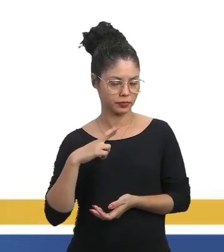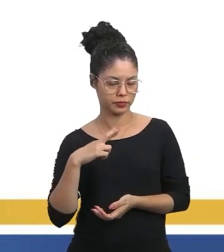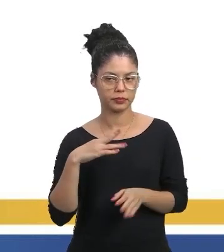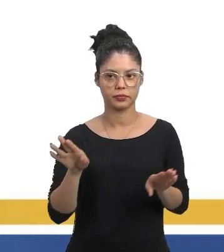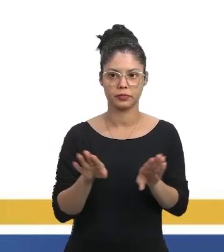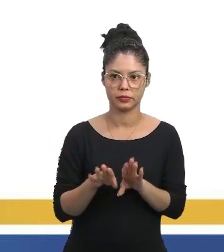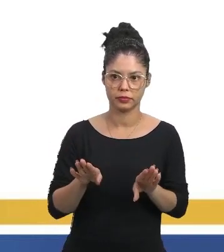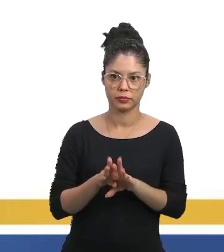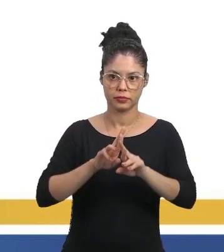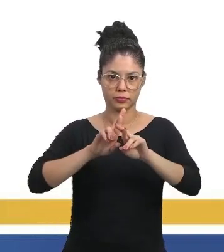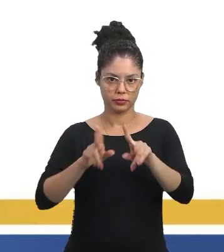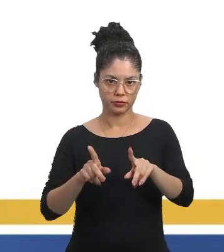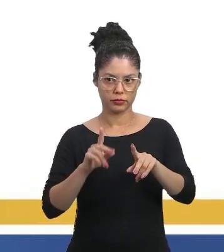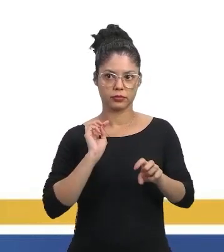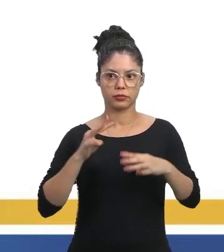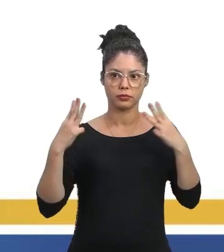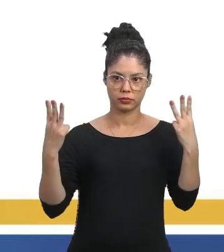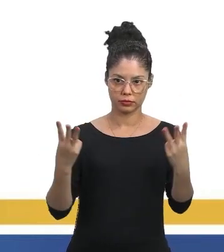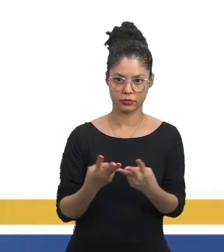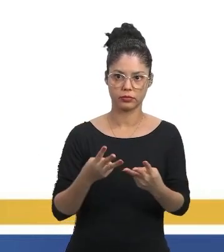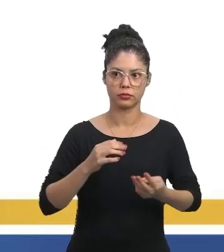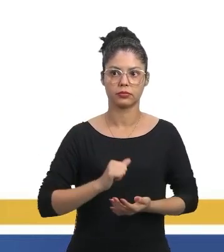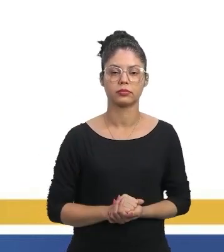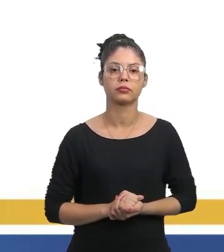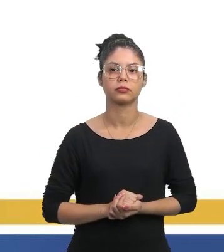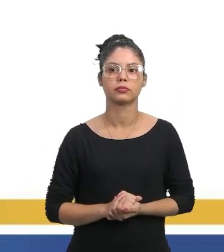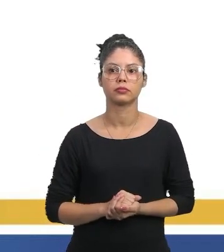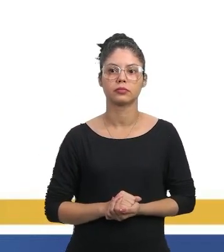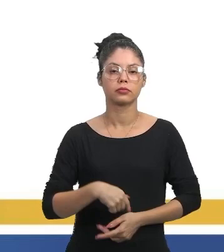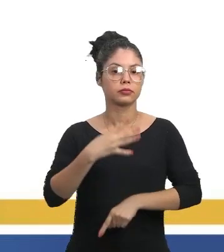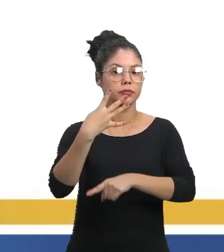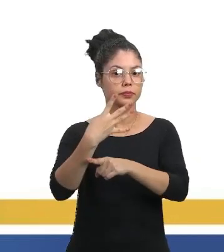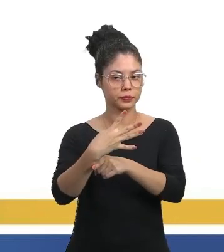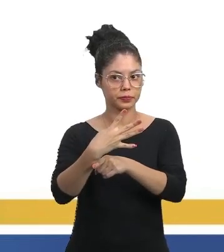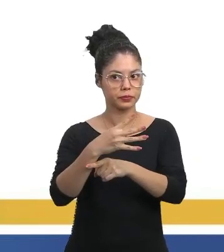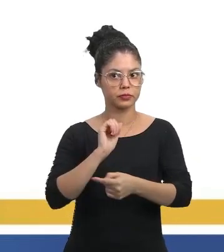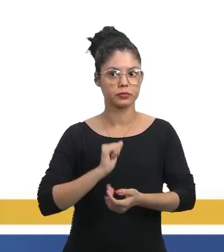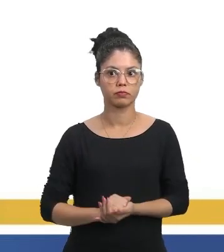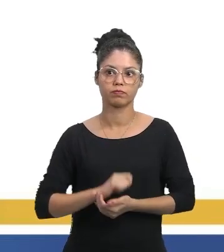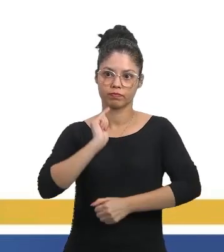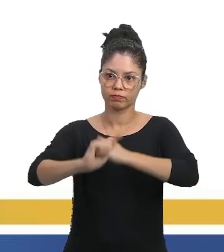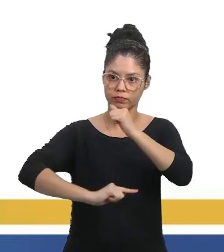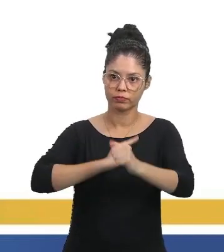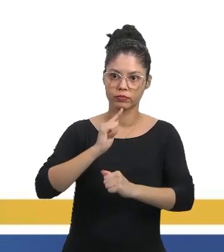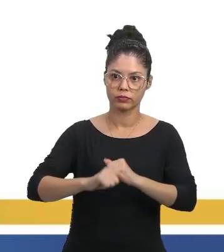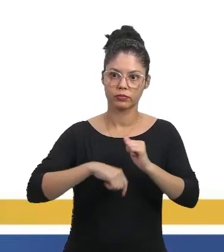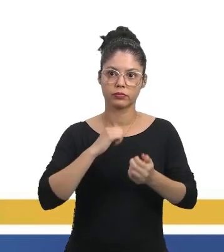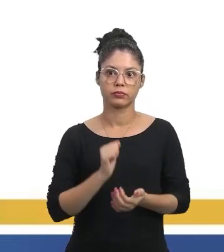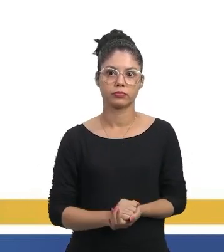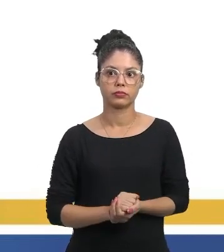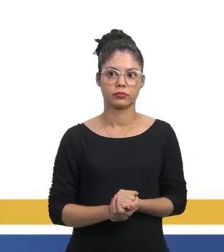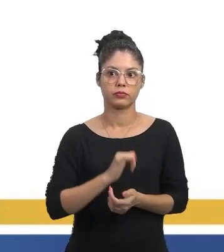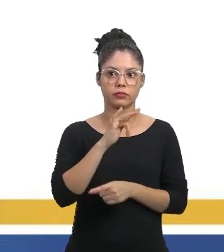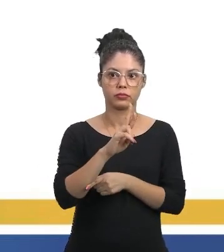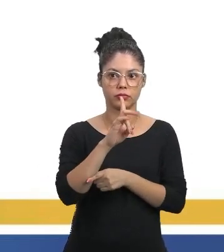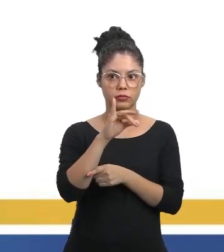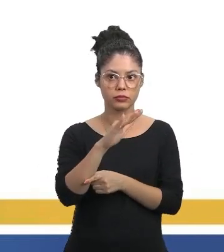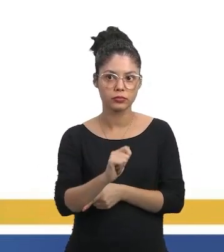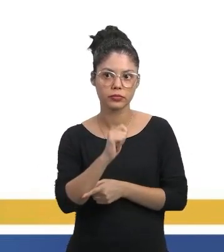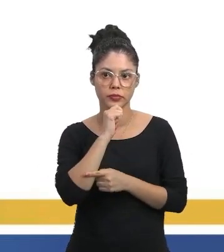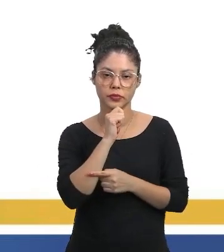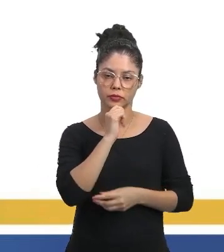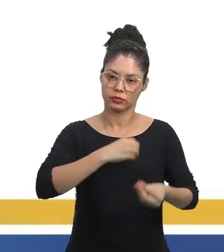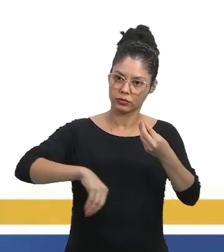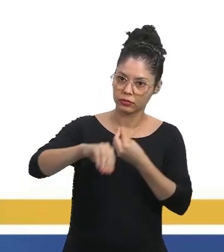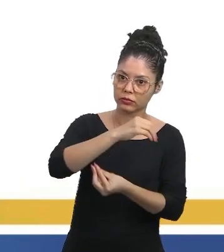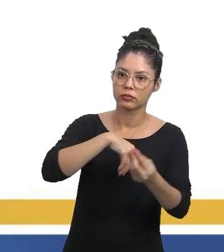átomos têm diferentes massas. 4. Os átomos são indestrutíveis e